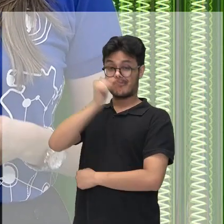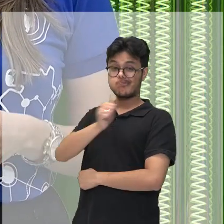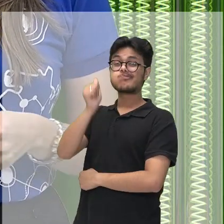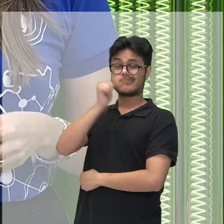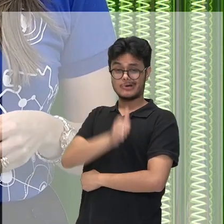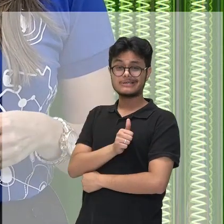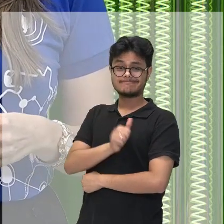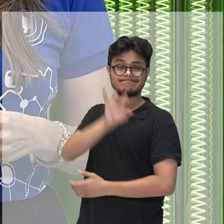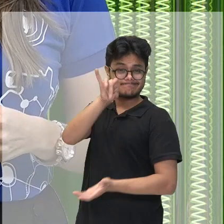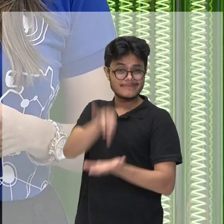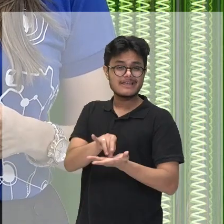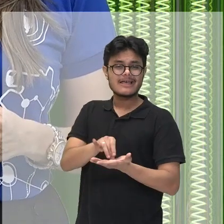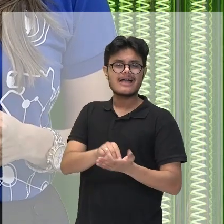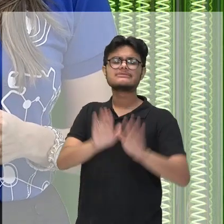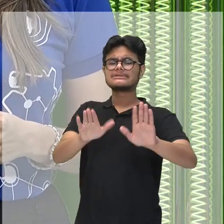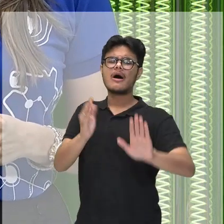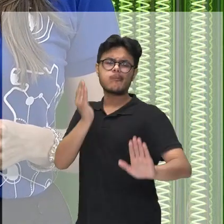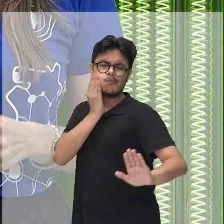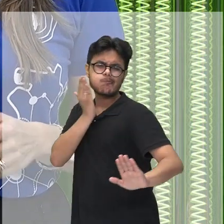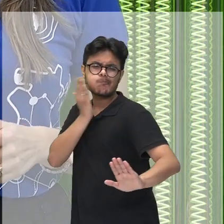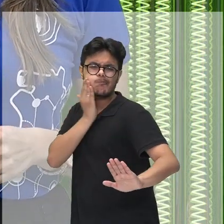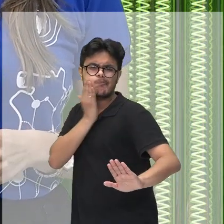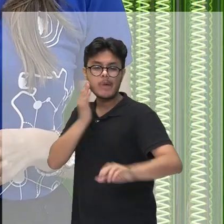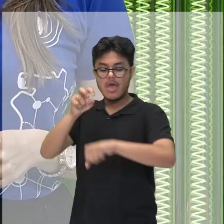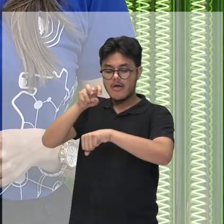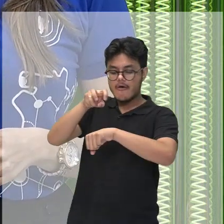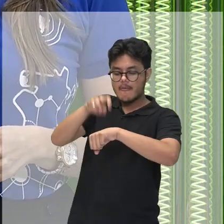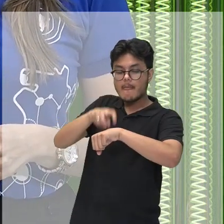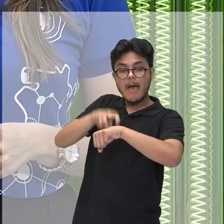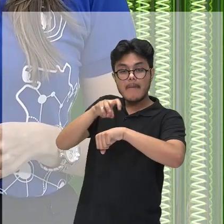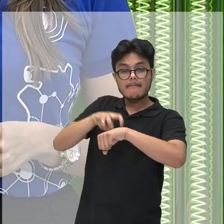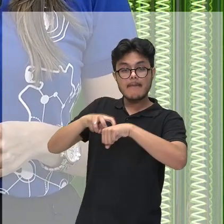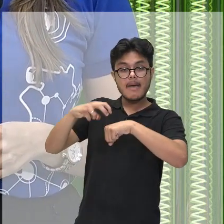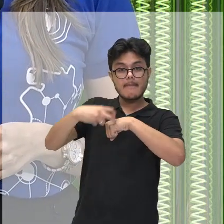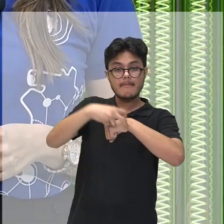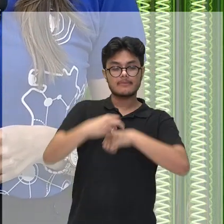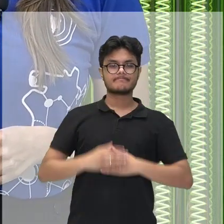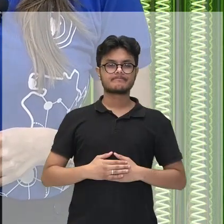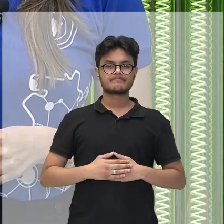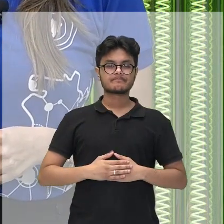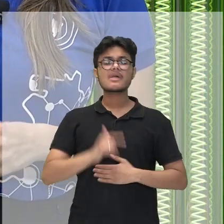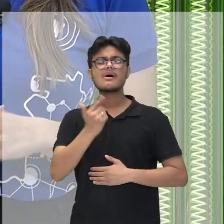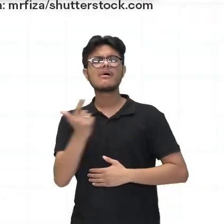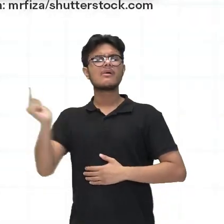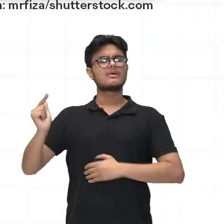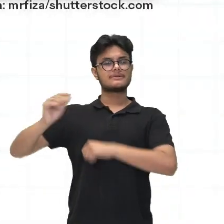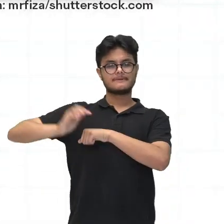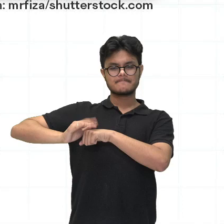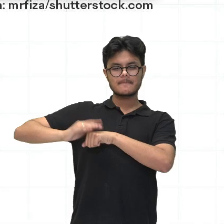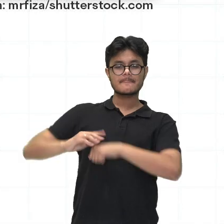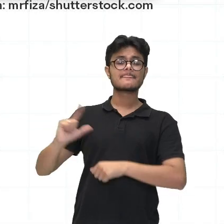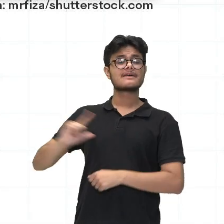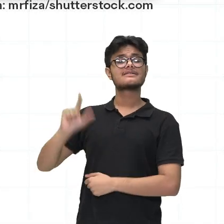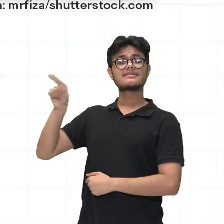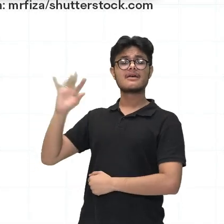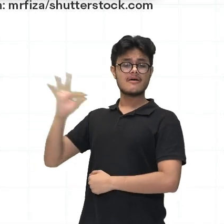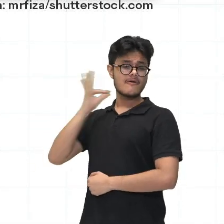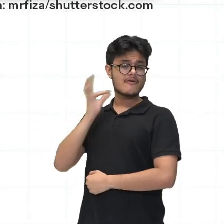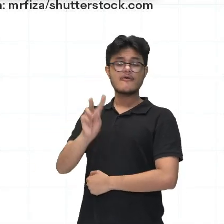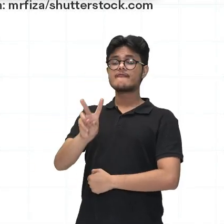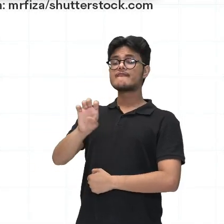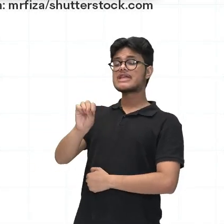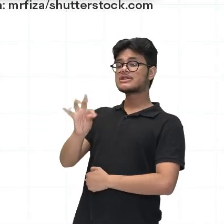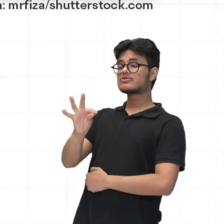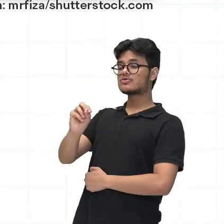pela transmissão das doenças. E vamos aí ver outras doenças que nós temos o mosquito como